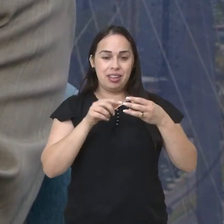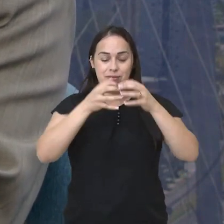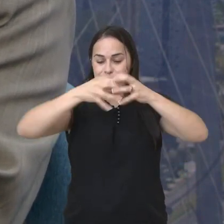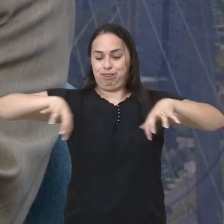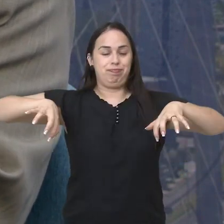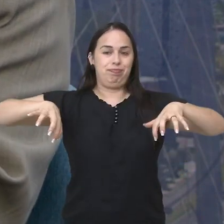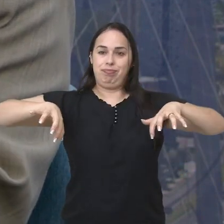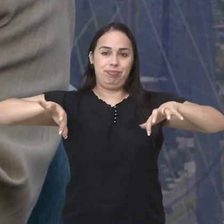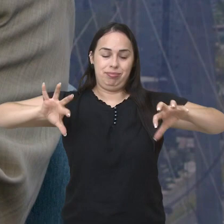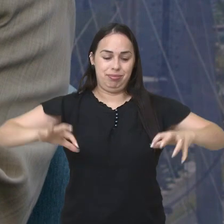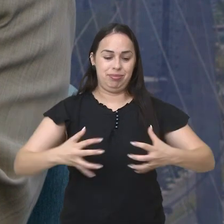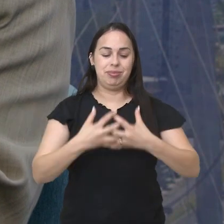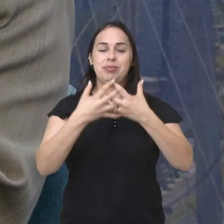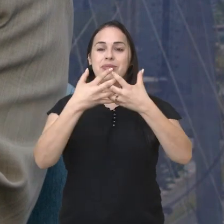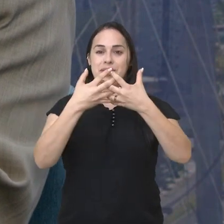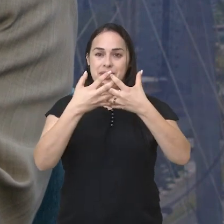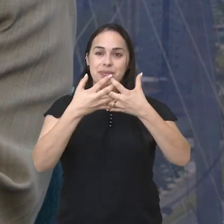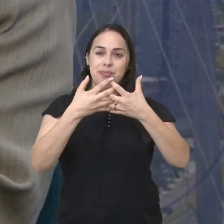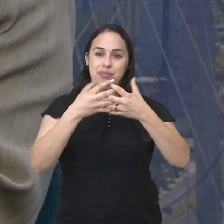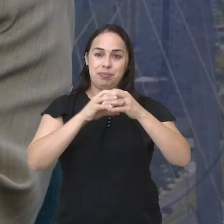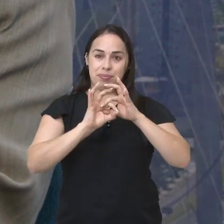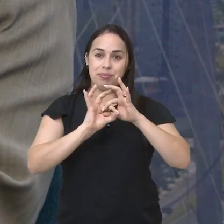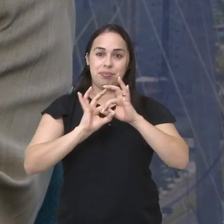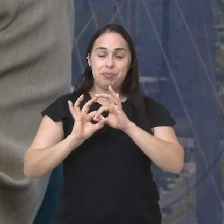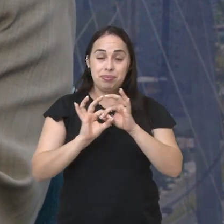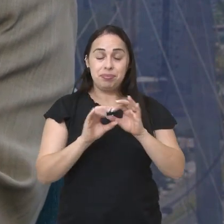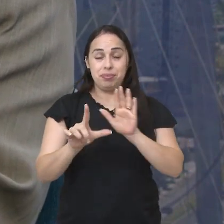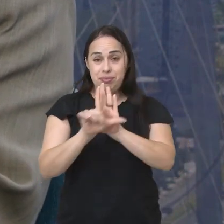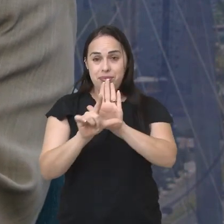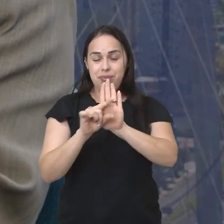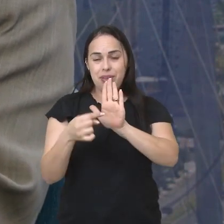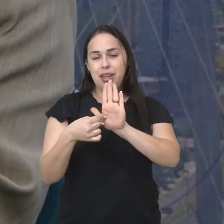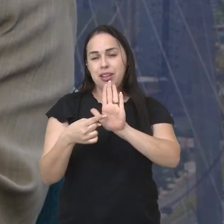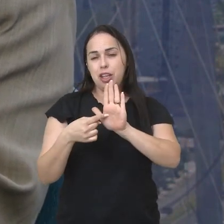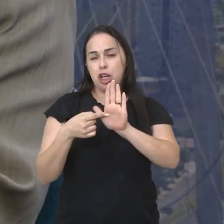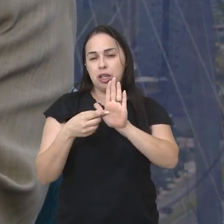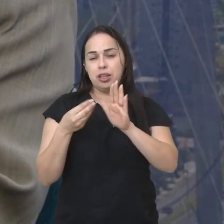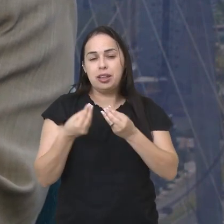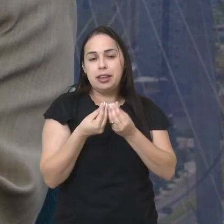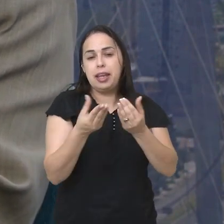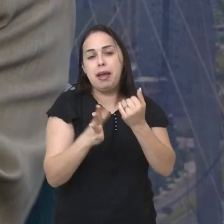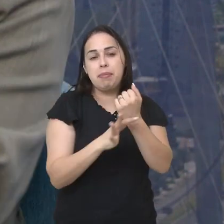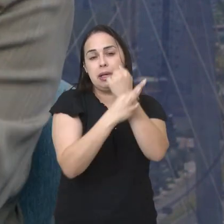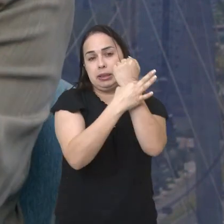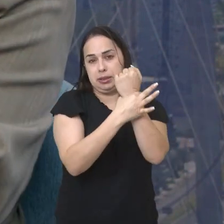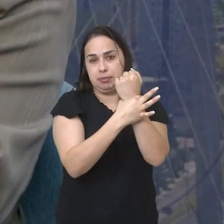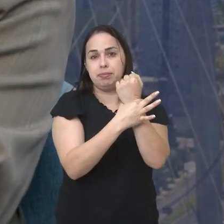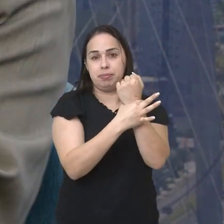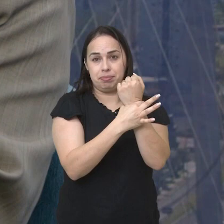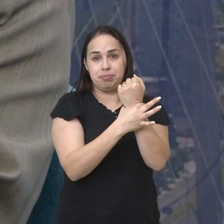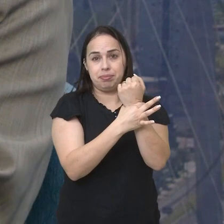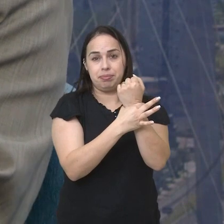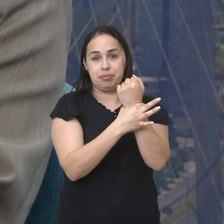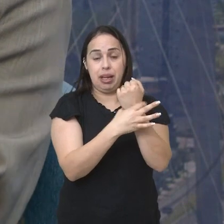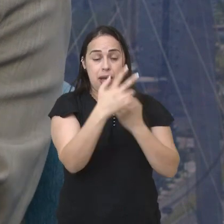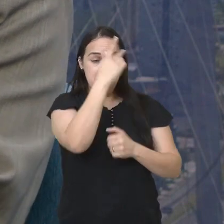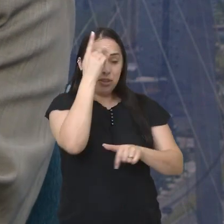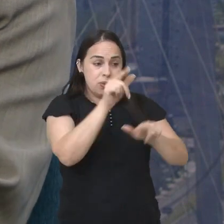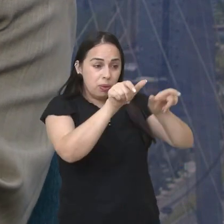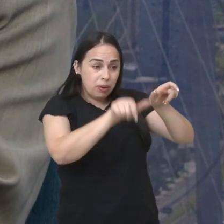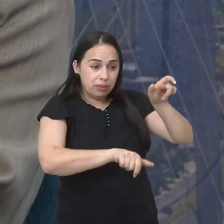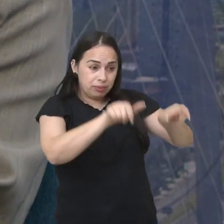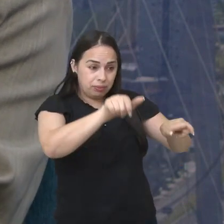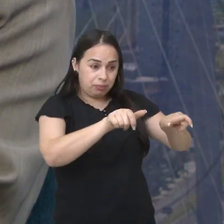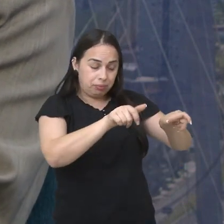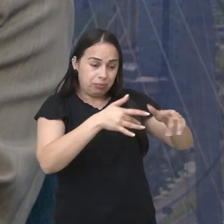e a tendência é que a legislação seja cada vez mais protetiva, dê cada vez mais segurança para o doador poder colocar o tempo dele